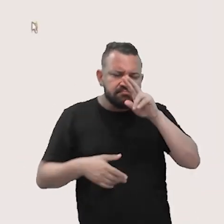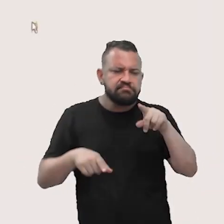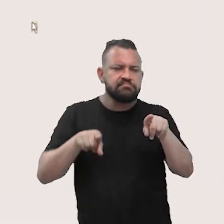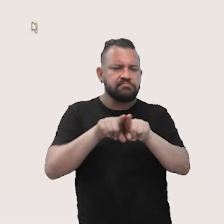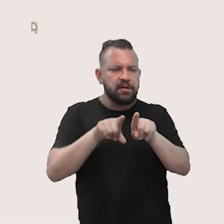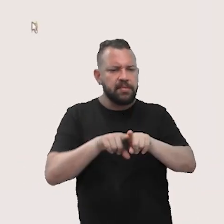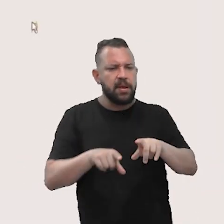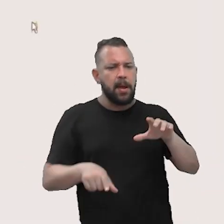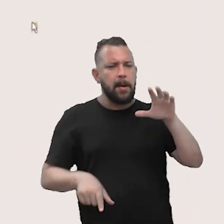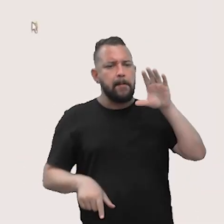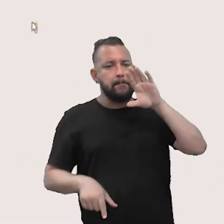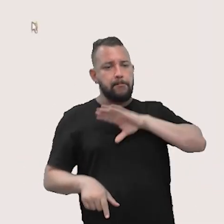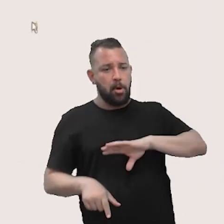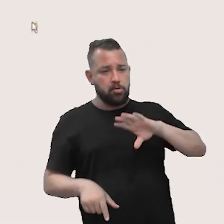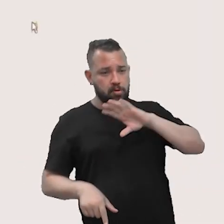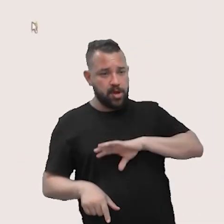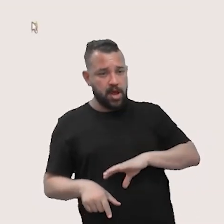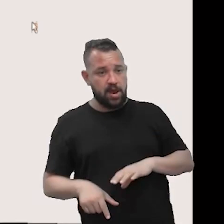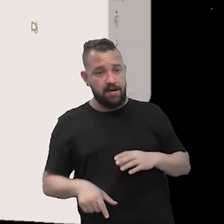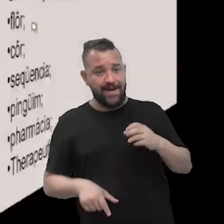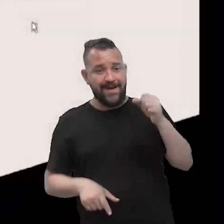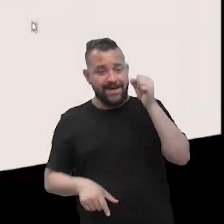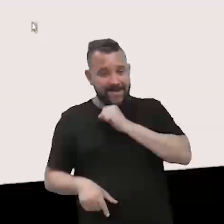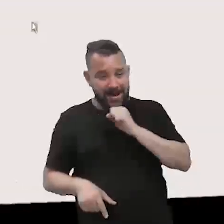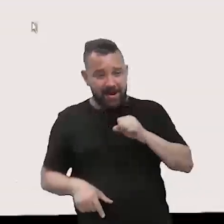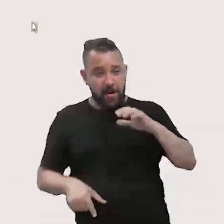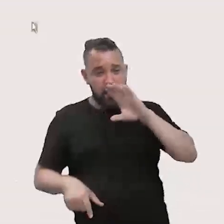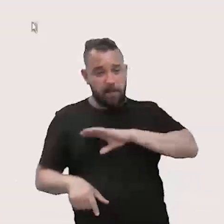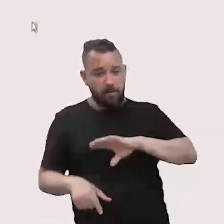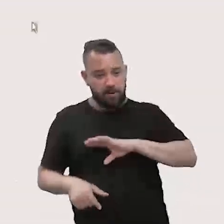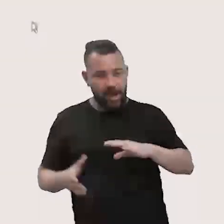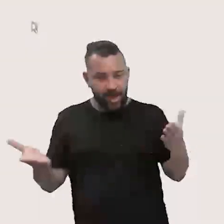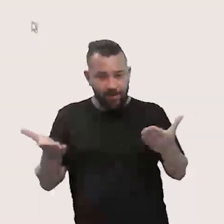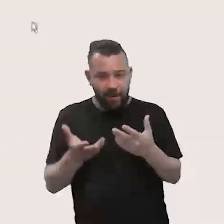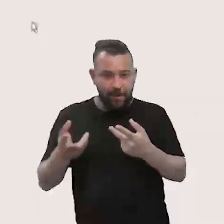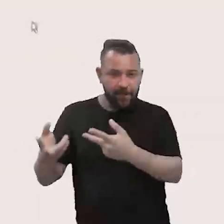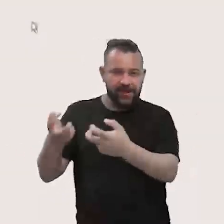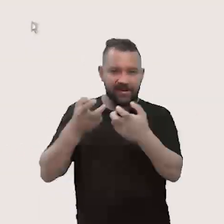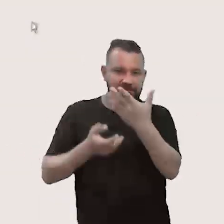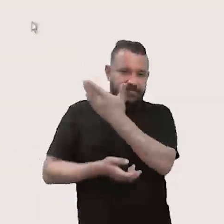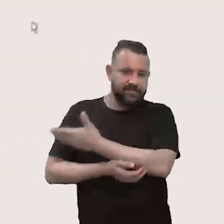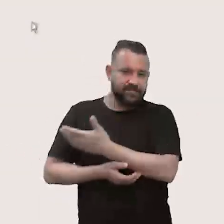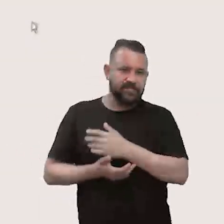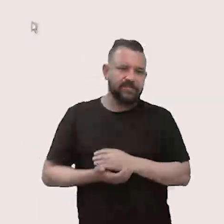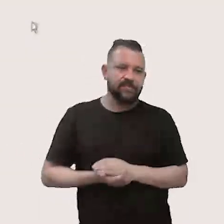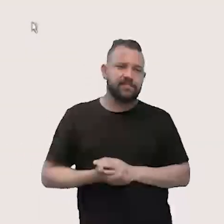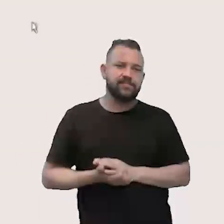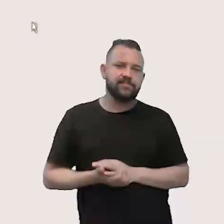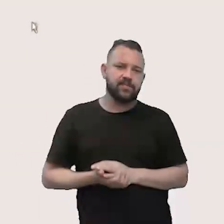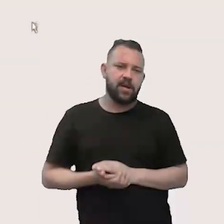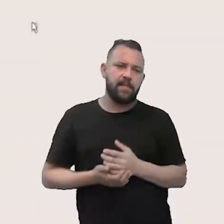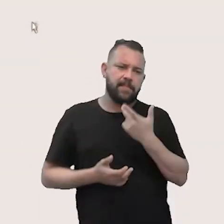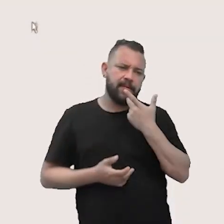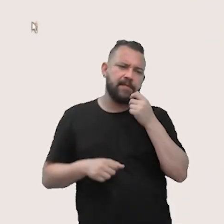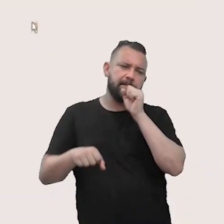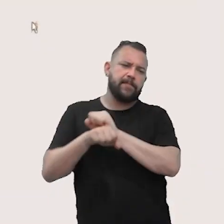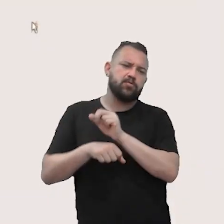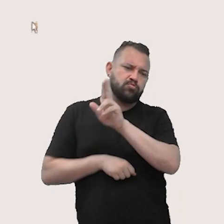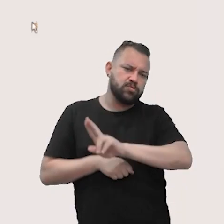português medieval e o português atual. Dá uma olhada aí. Olha uns exemplos. Palavras que caíram em